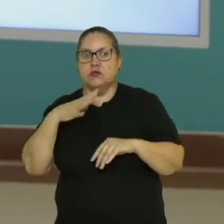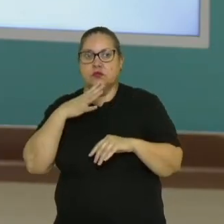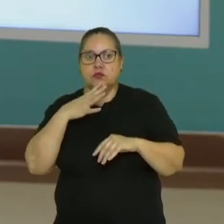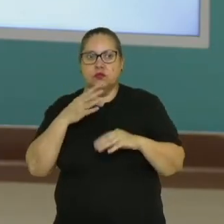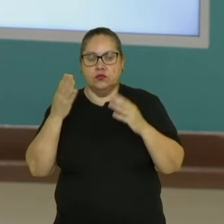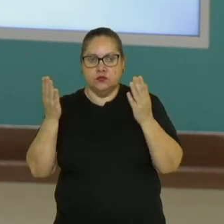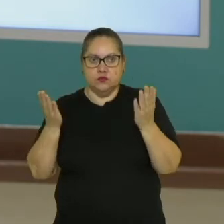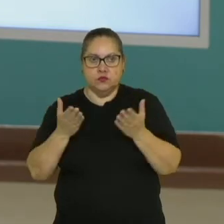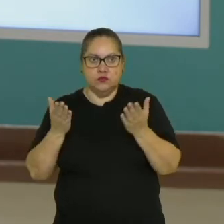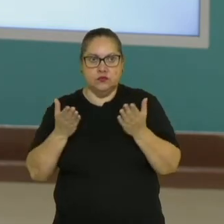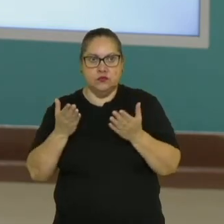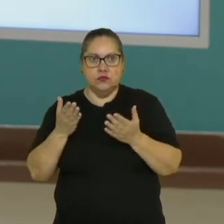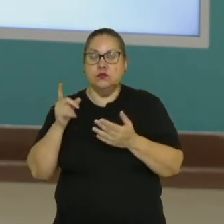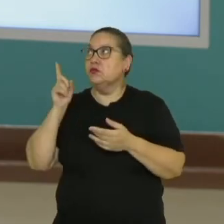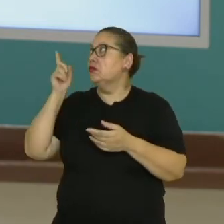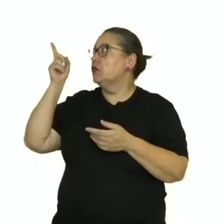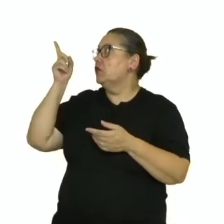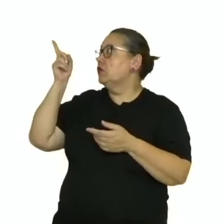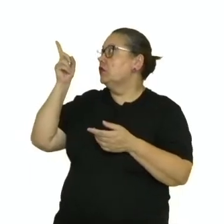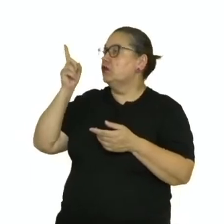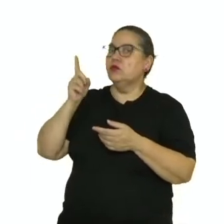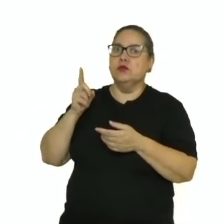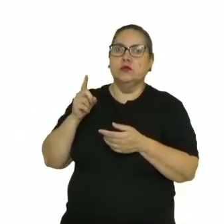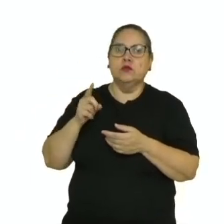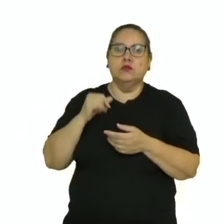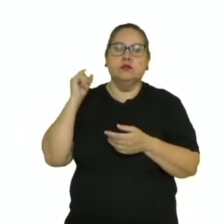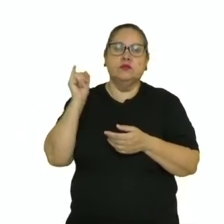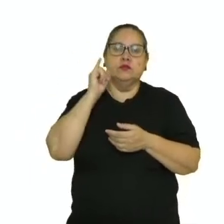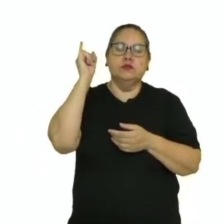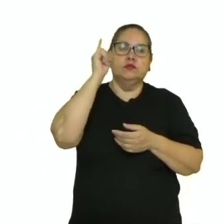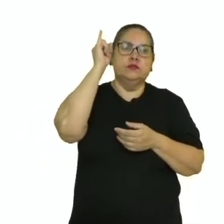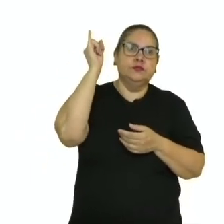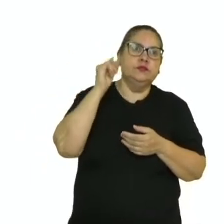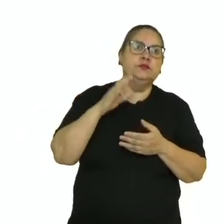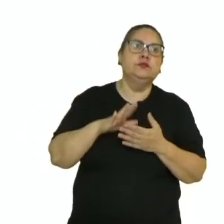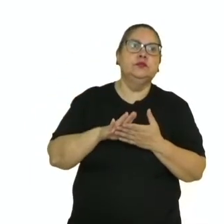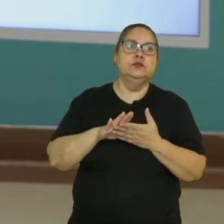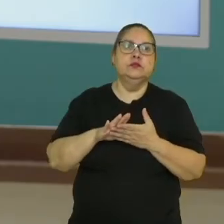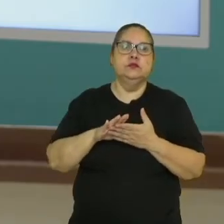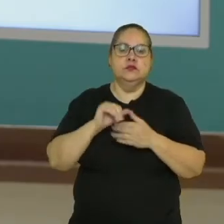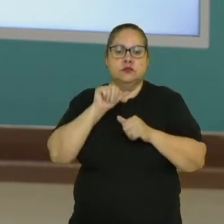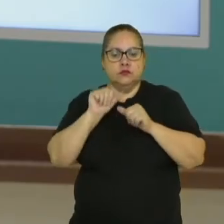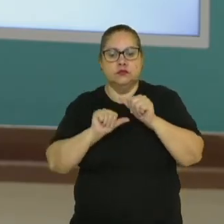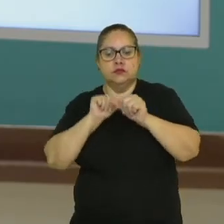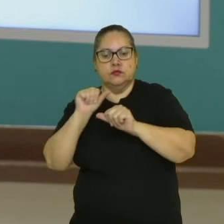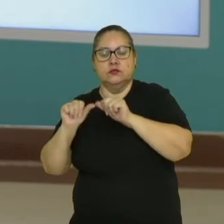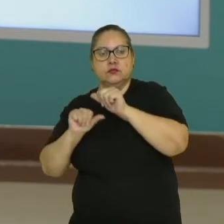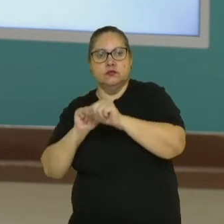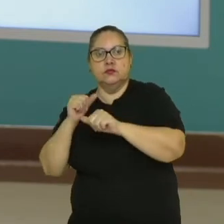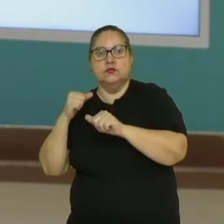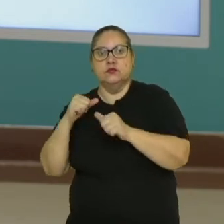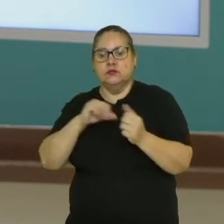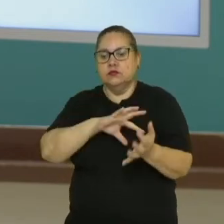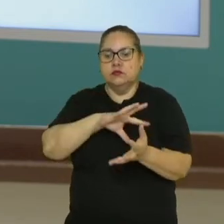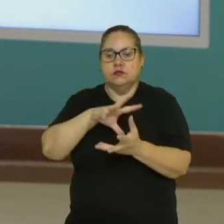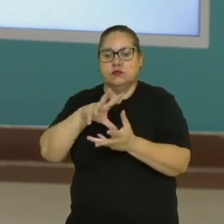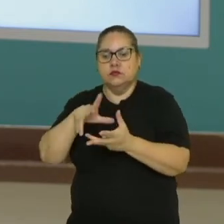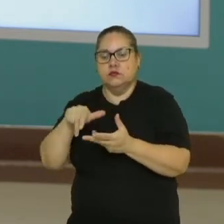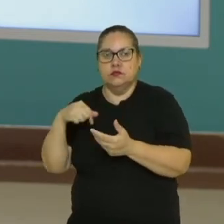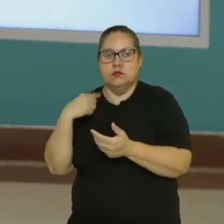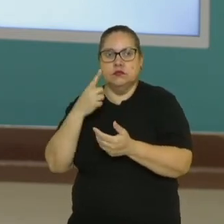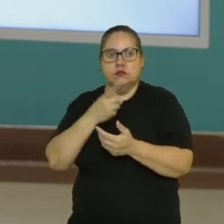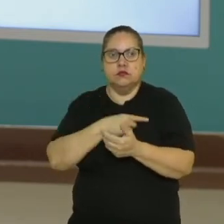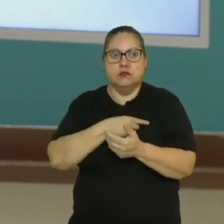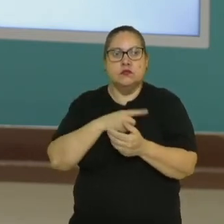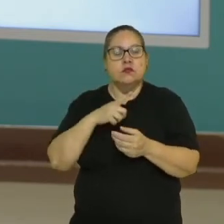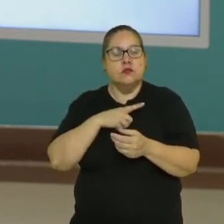conhecemos hoje. Então, olha como foi importante essas mudanças no nosso planeta